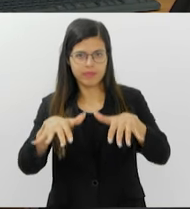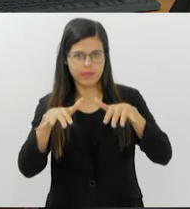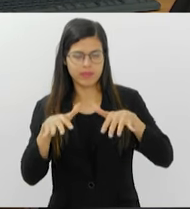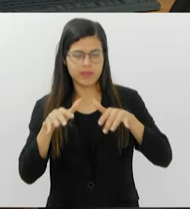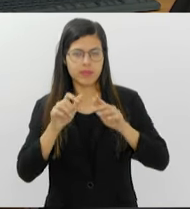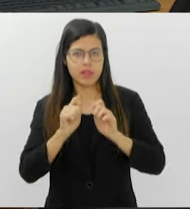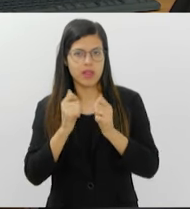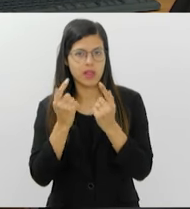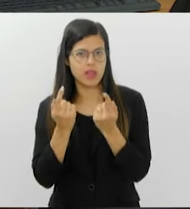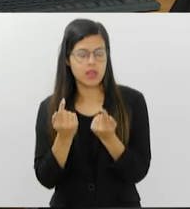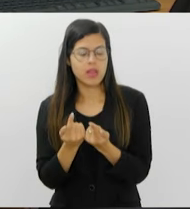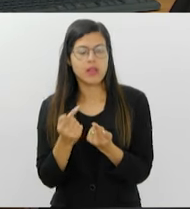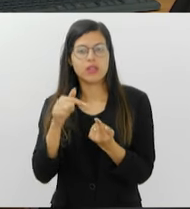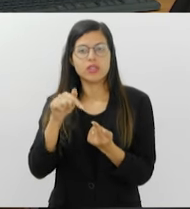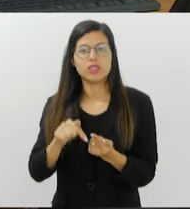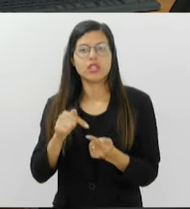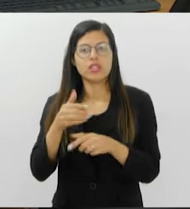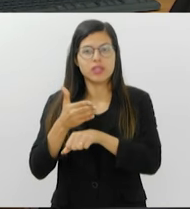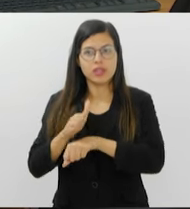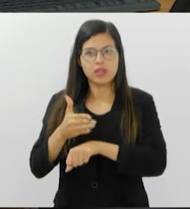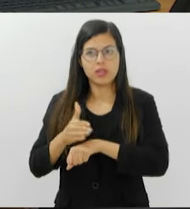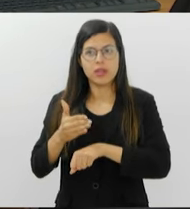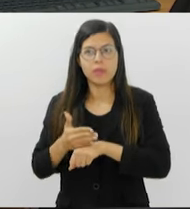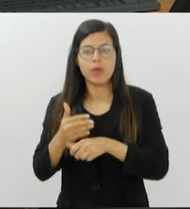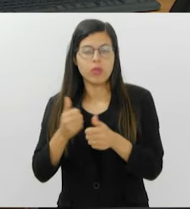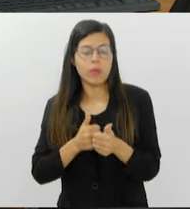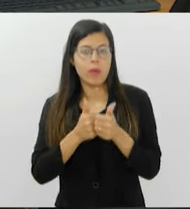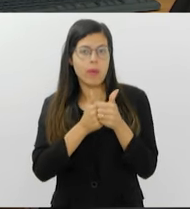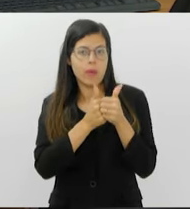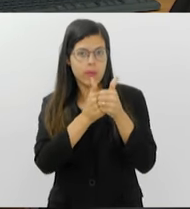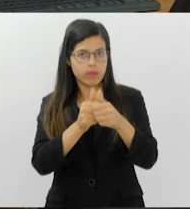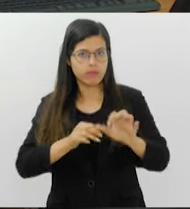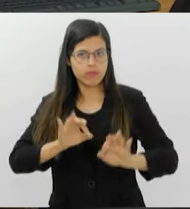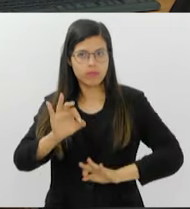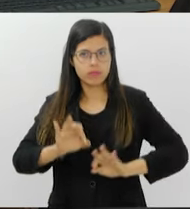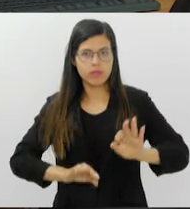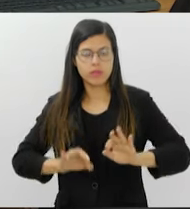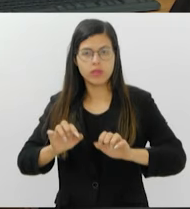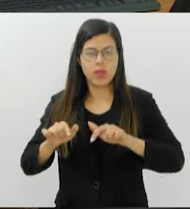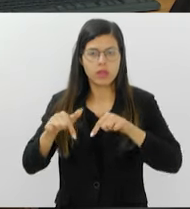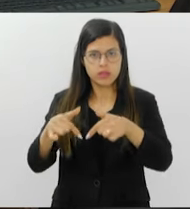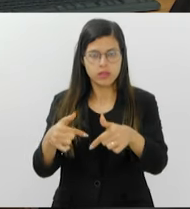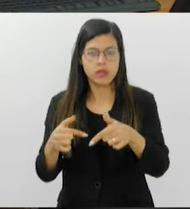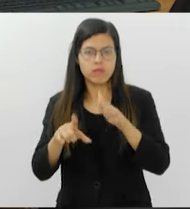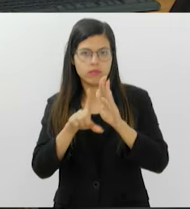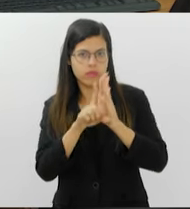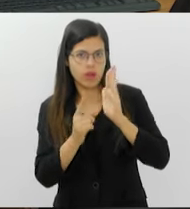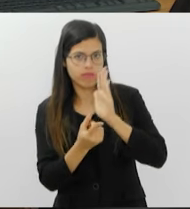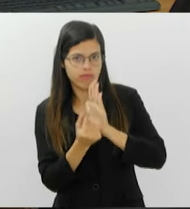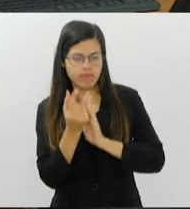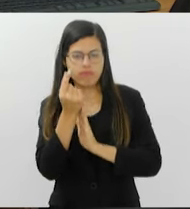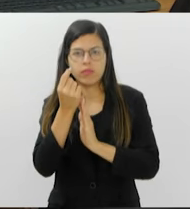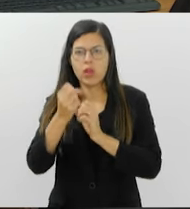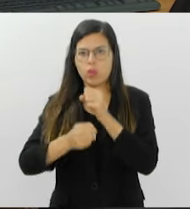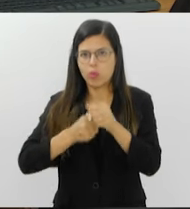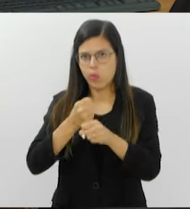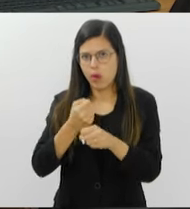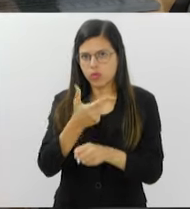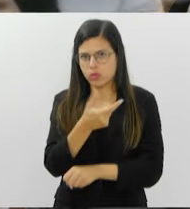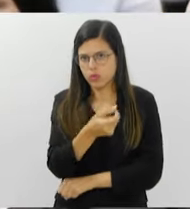da capacitação para elaboração e acompanhamento da execução da Lei Orçamentária Anual de